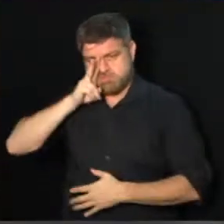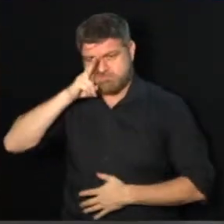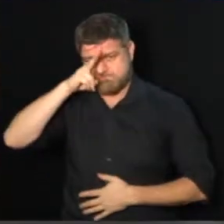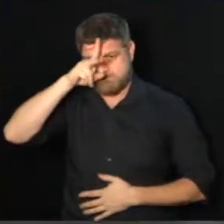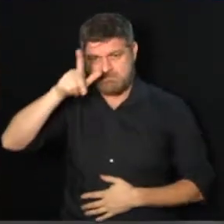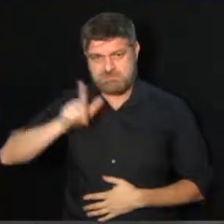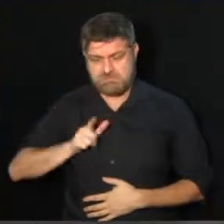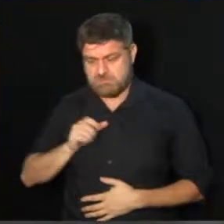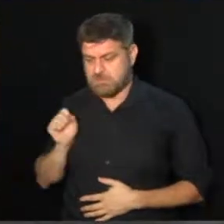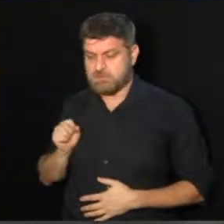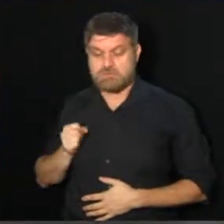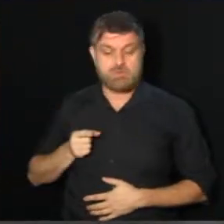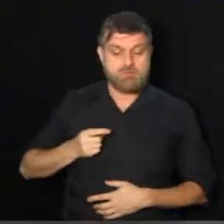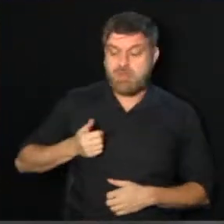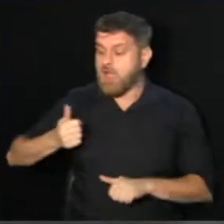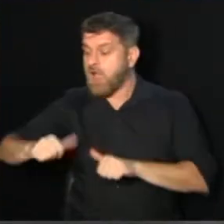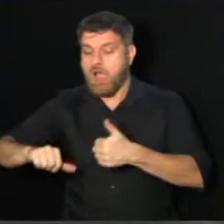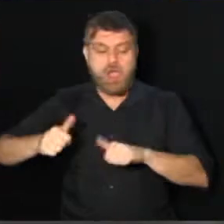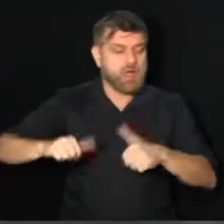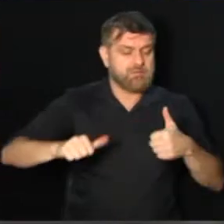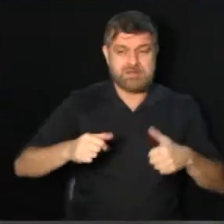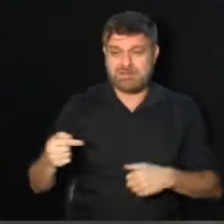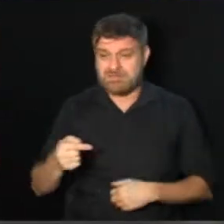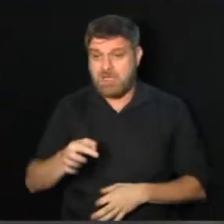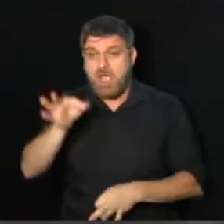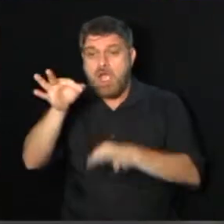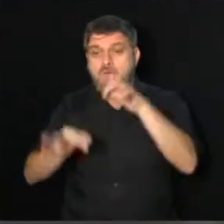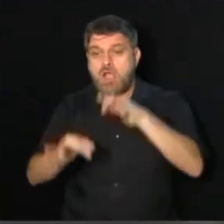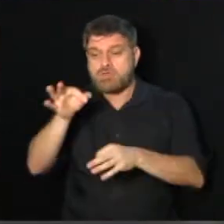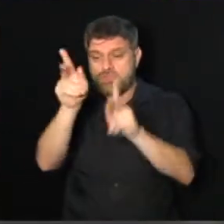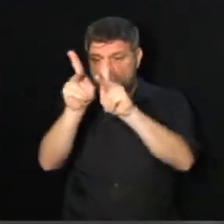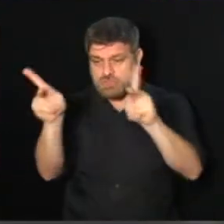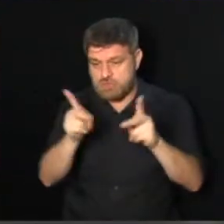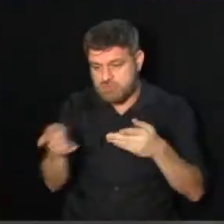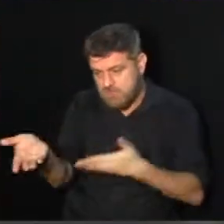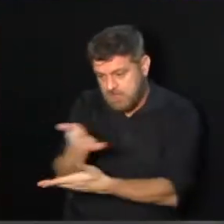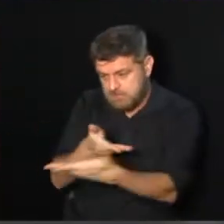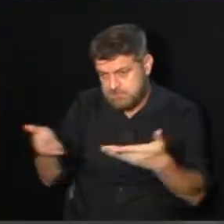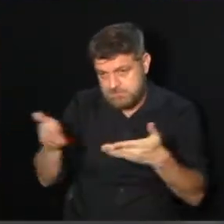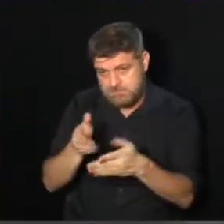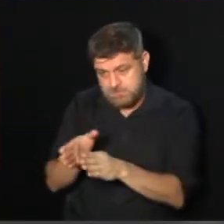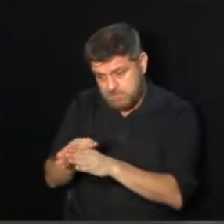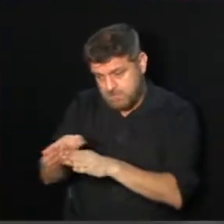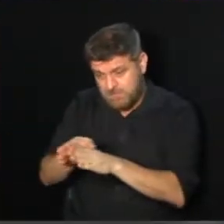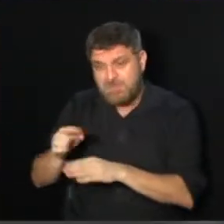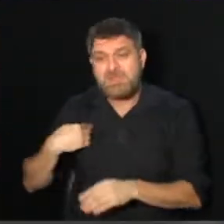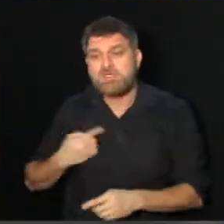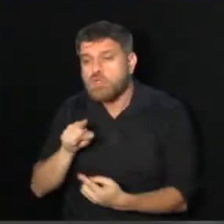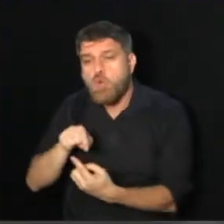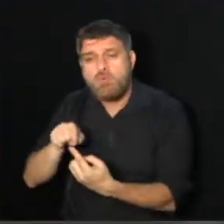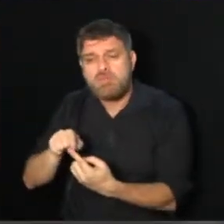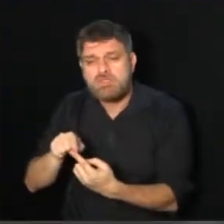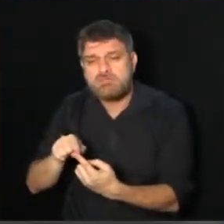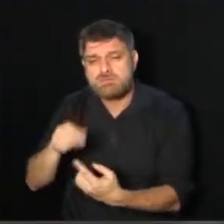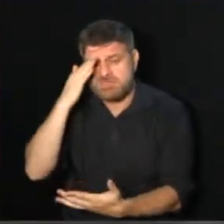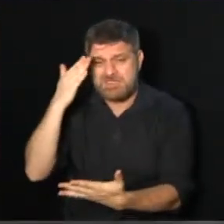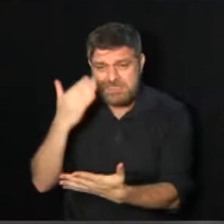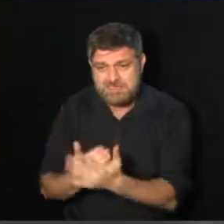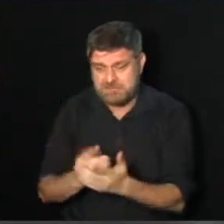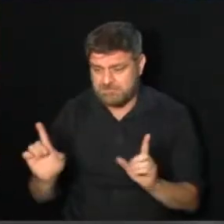de um ser externo, quando na justiça restaurativa nós acreditamos que as pessoas envolvidas